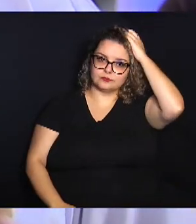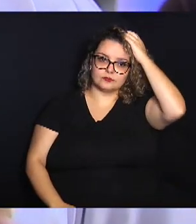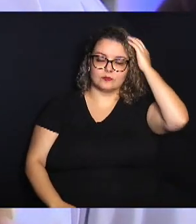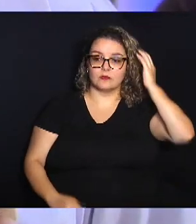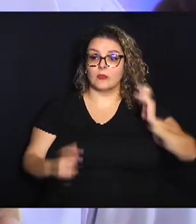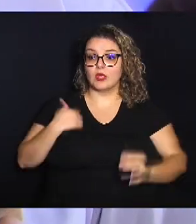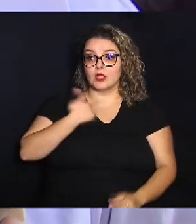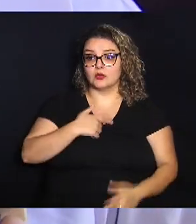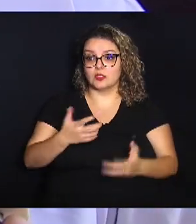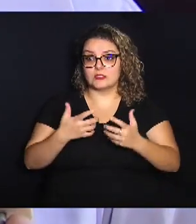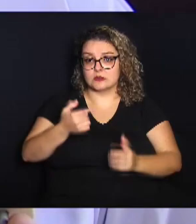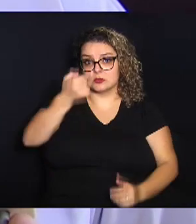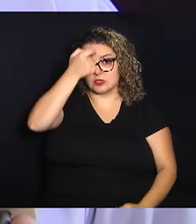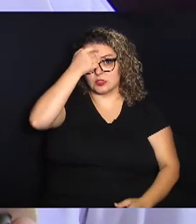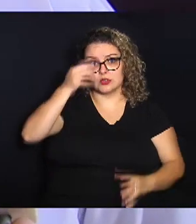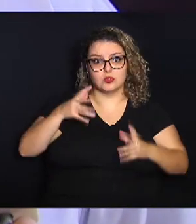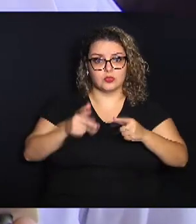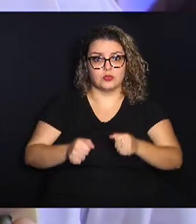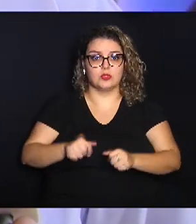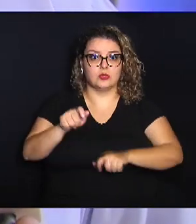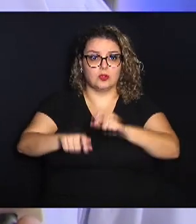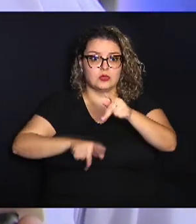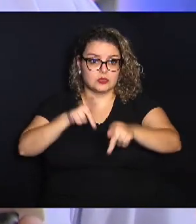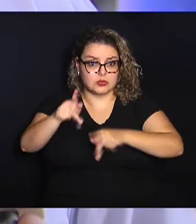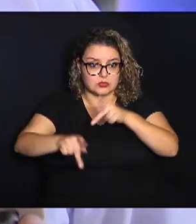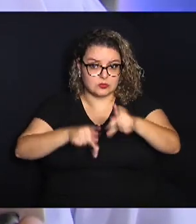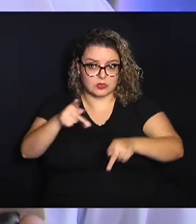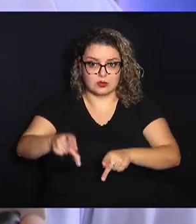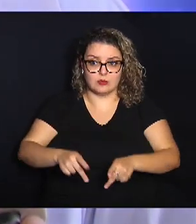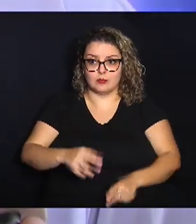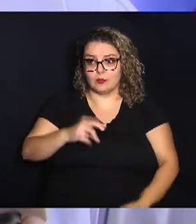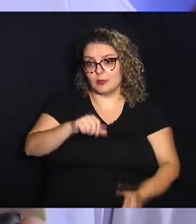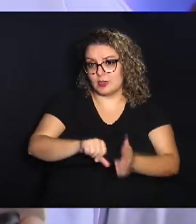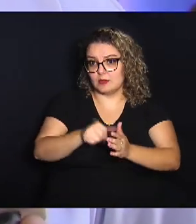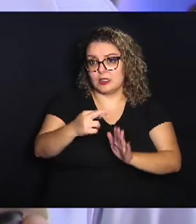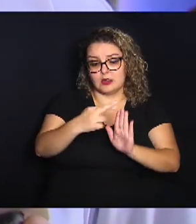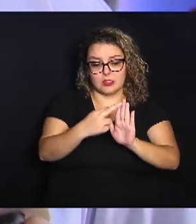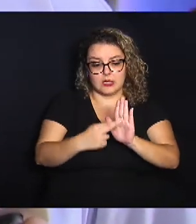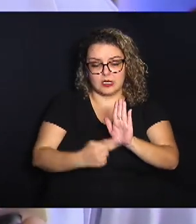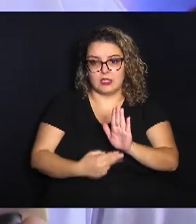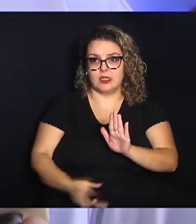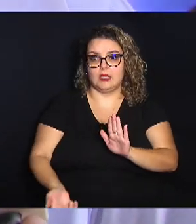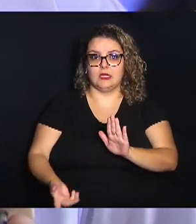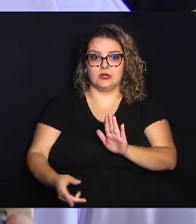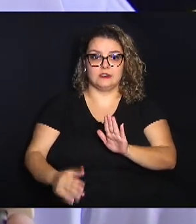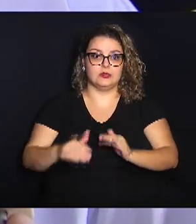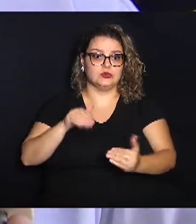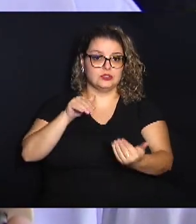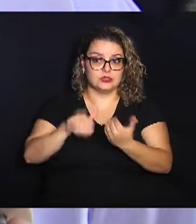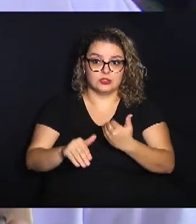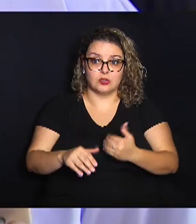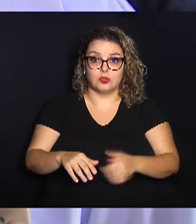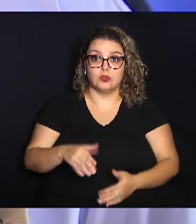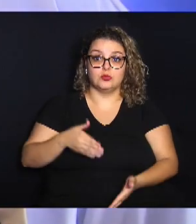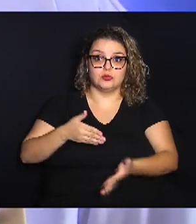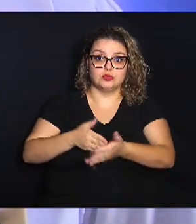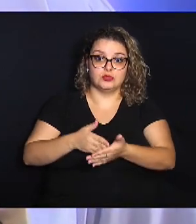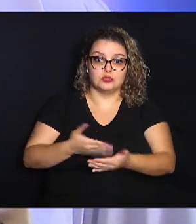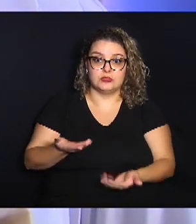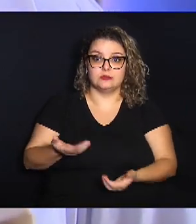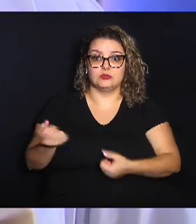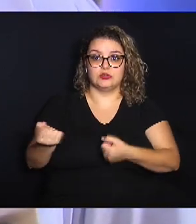toda a população para primeiro respeitar as regras de trânsito, respeitar os limites de velocidade, não beber e